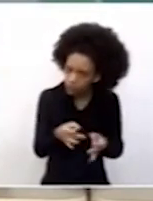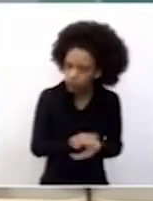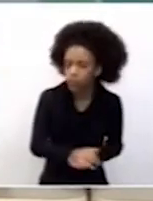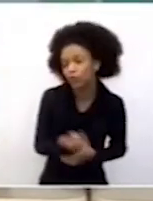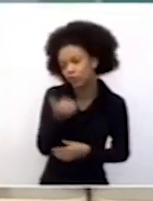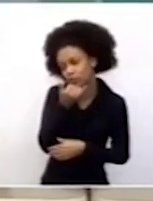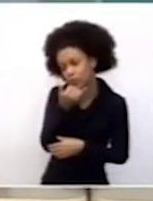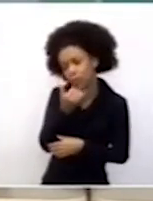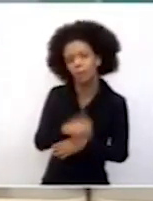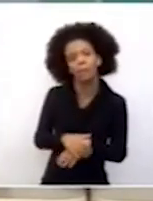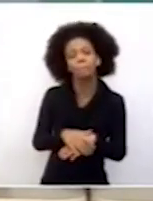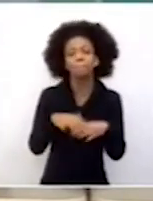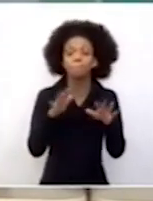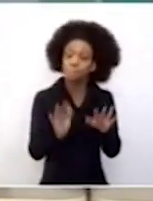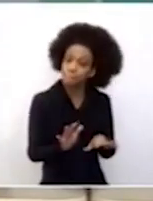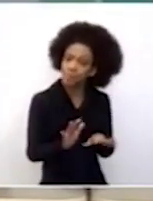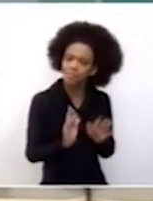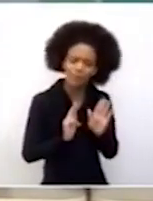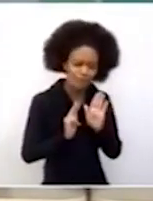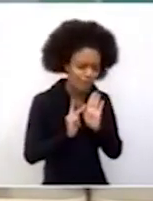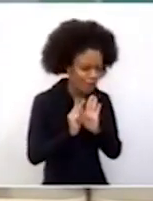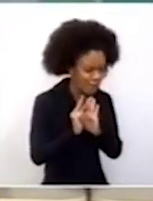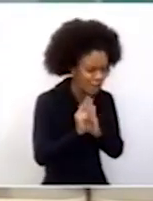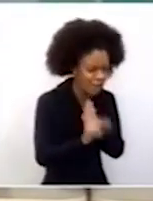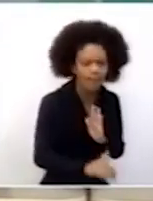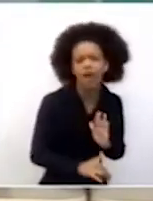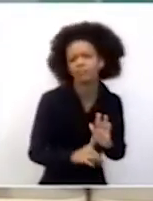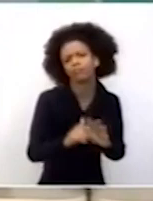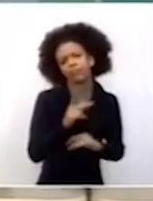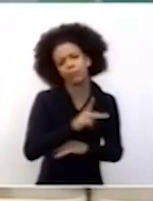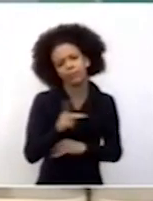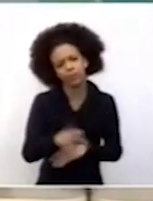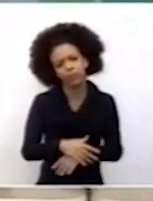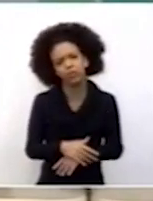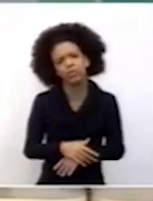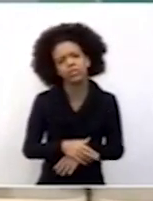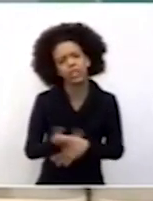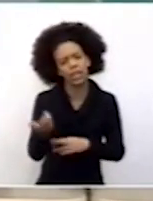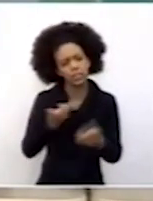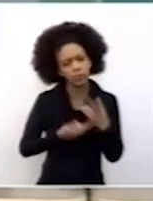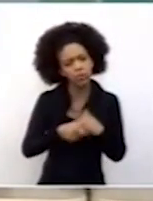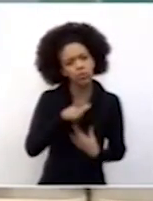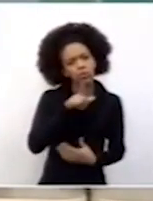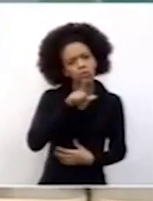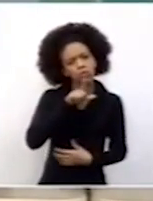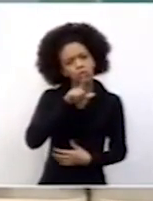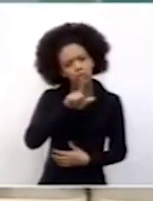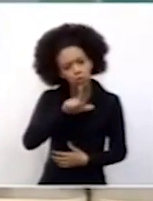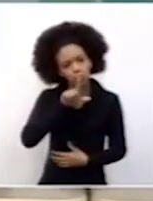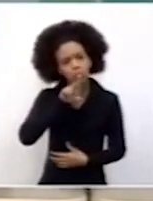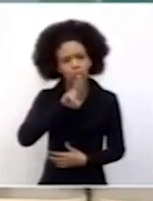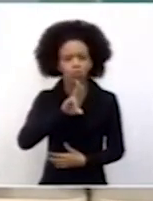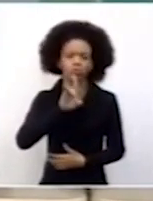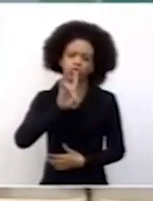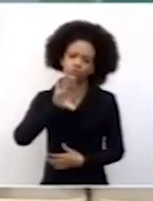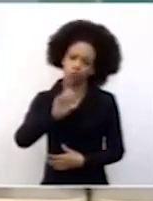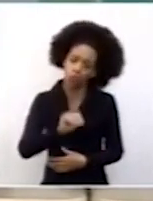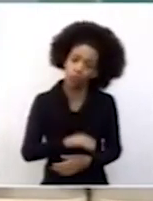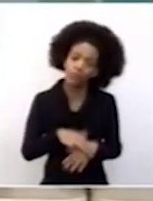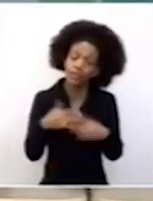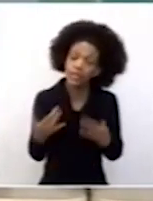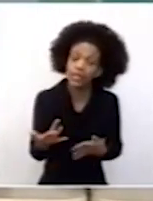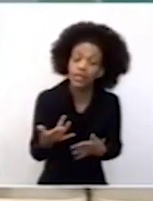desculpa. Muitos professores também respondendo essa questão do lúdico novamente. E a Renata, ela